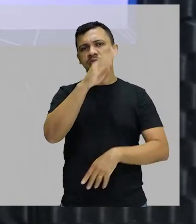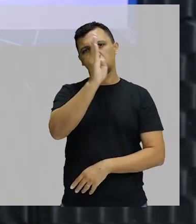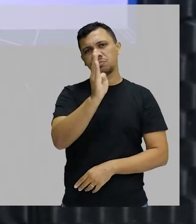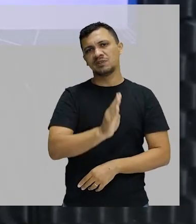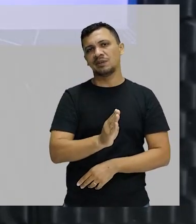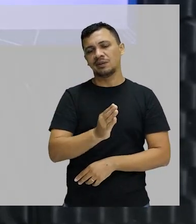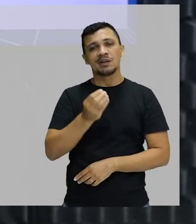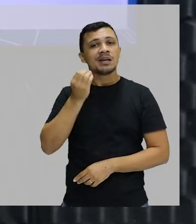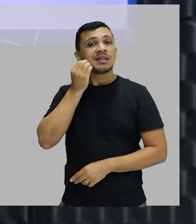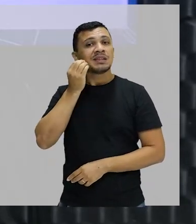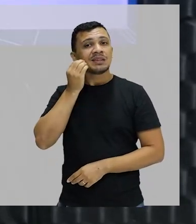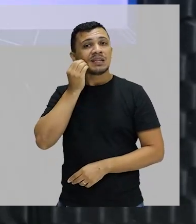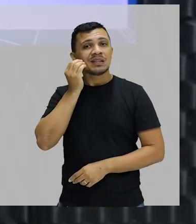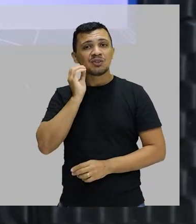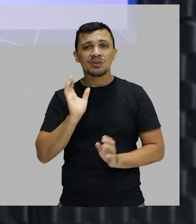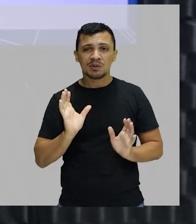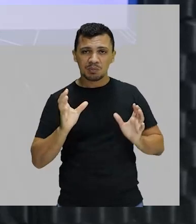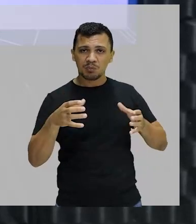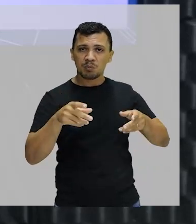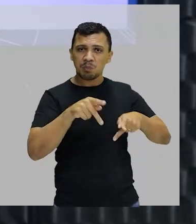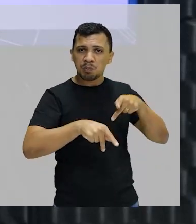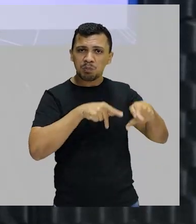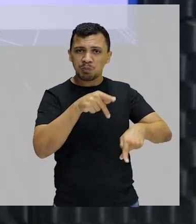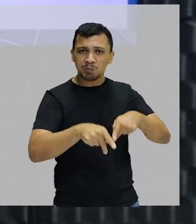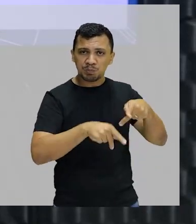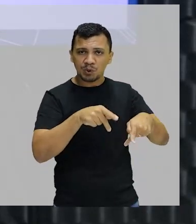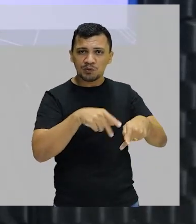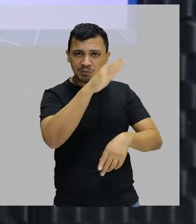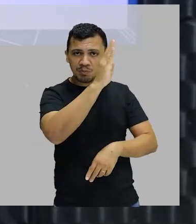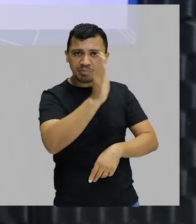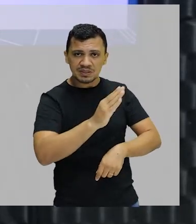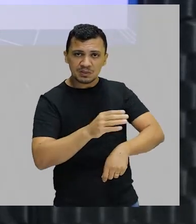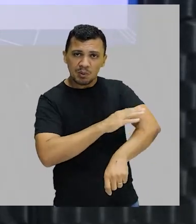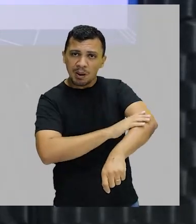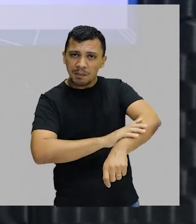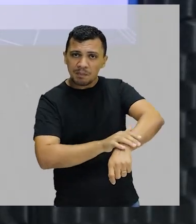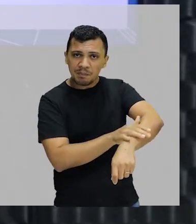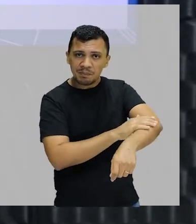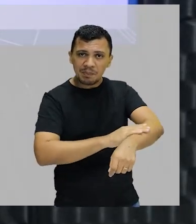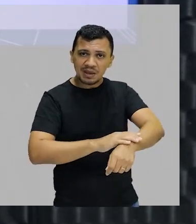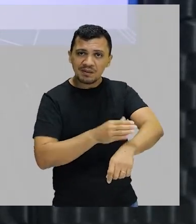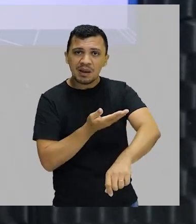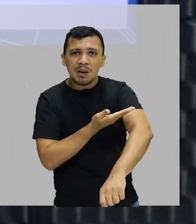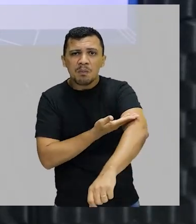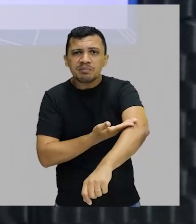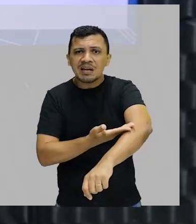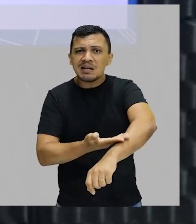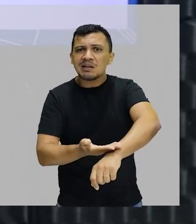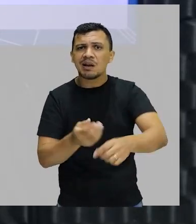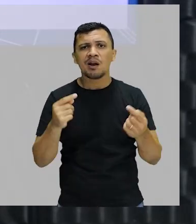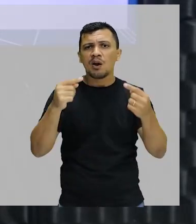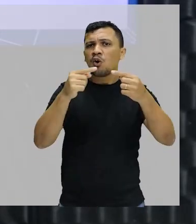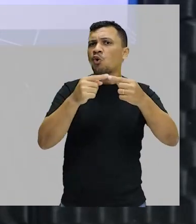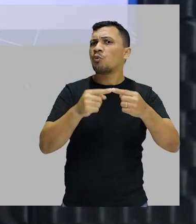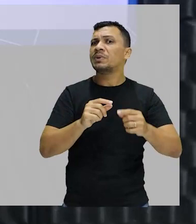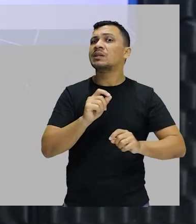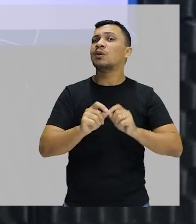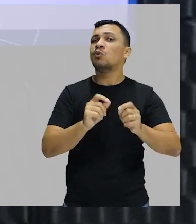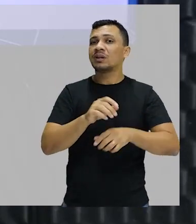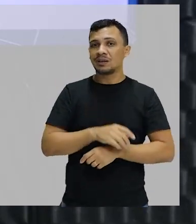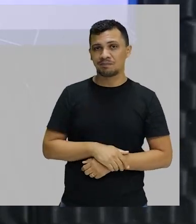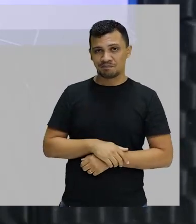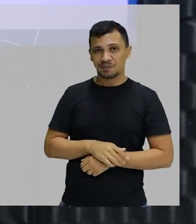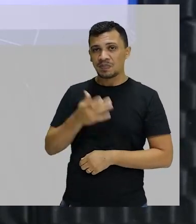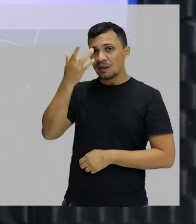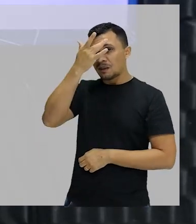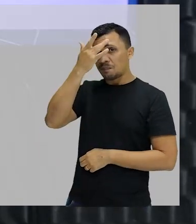embranquecimento da população do Brasil do final do século XIX para o começo do século XX. Isso tem muito a ver com o quê? Com a vinda de